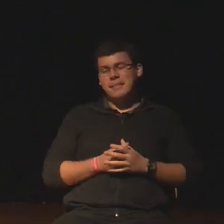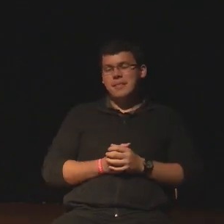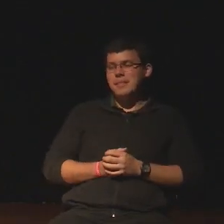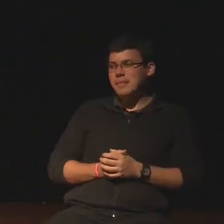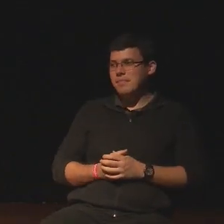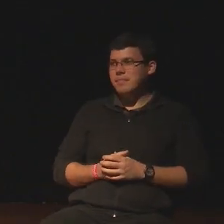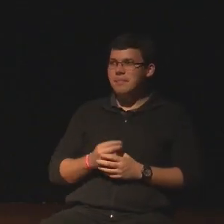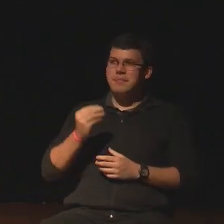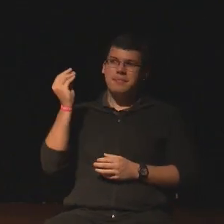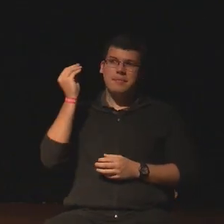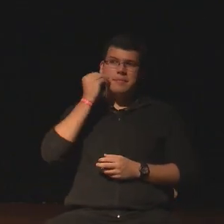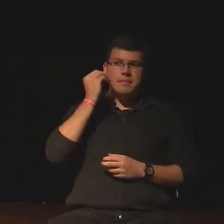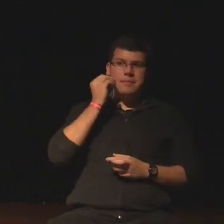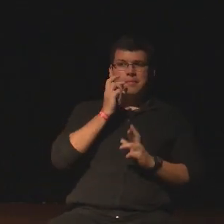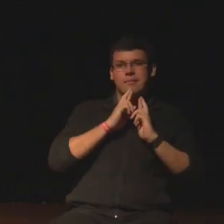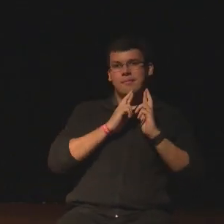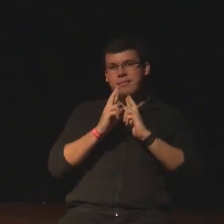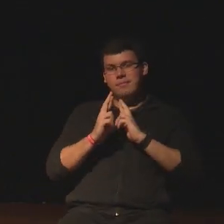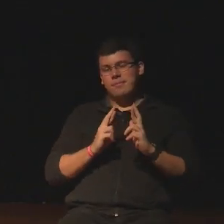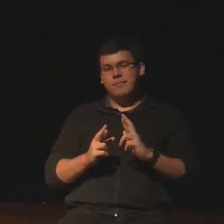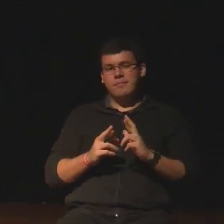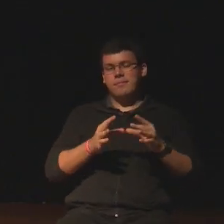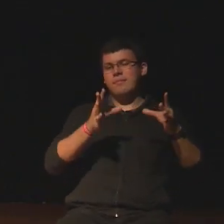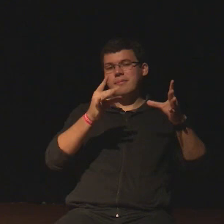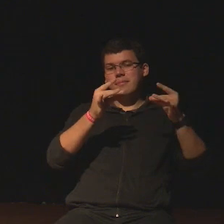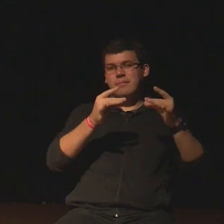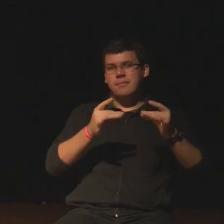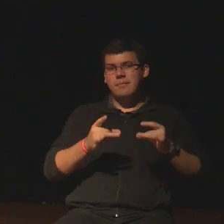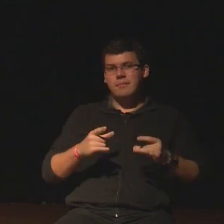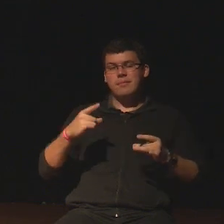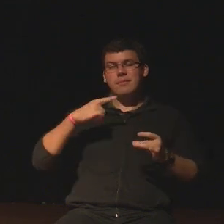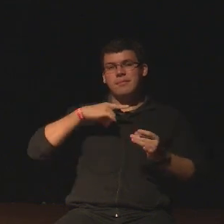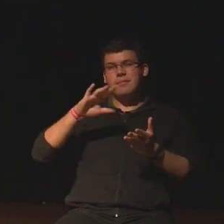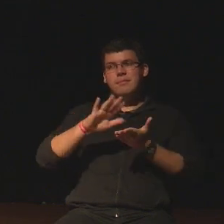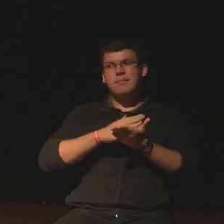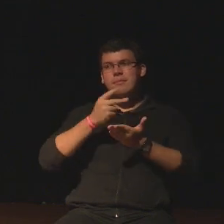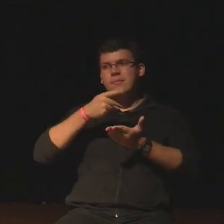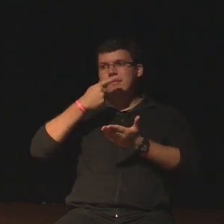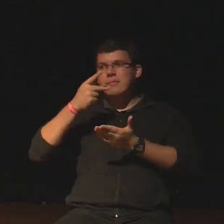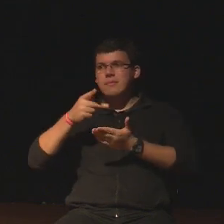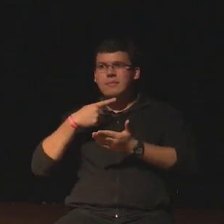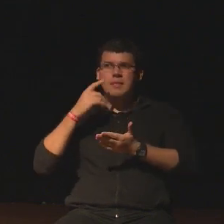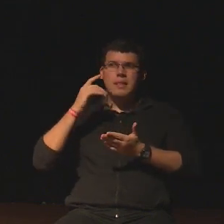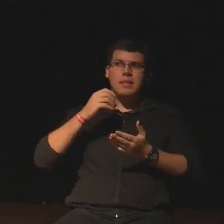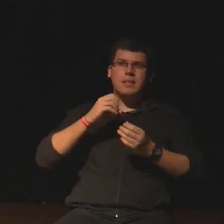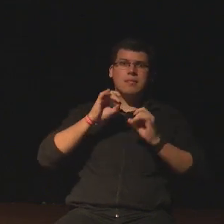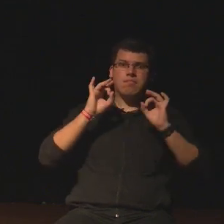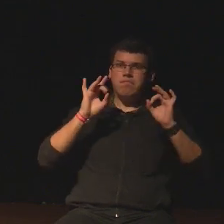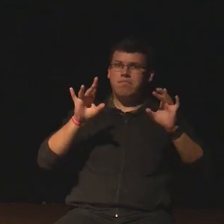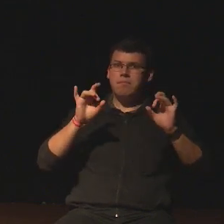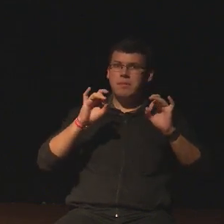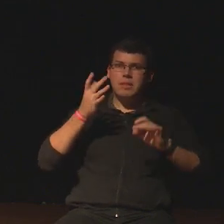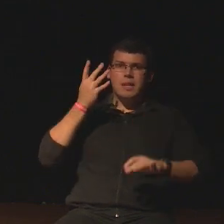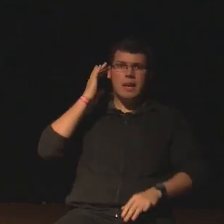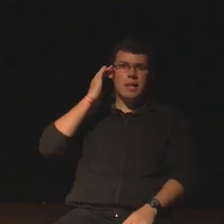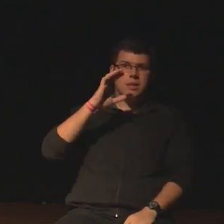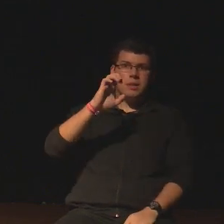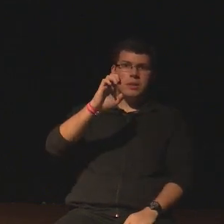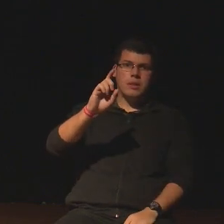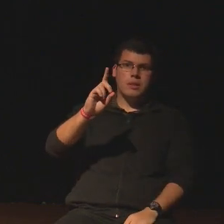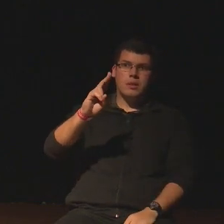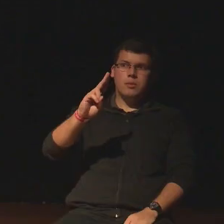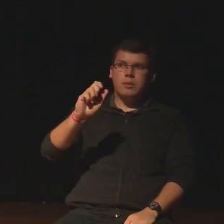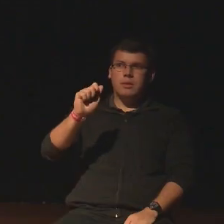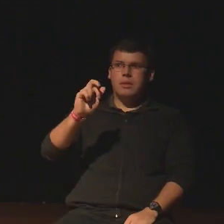Acho que teve uma das falas que destacou bem, acho que foi o Eduardo B. Eu não lembro o que era esse